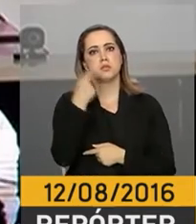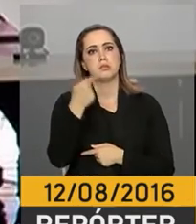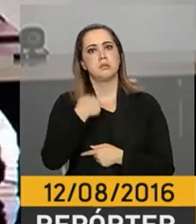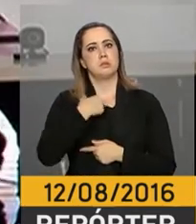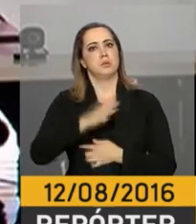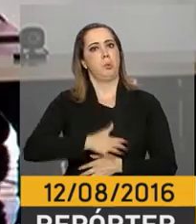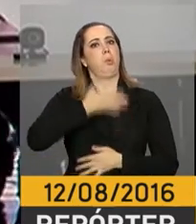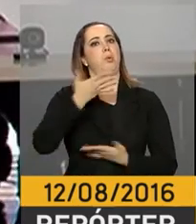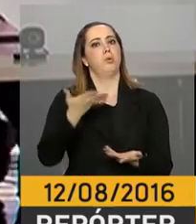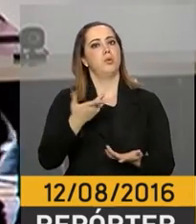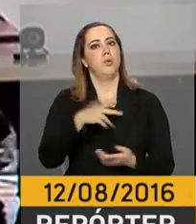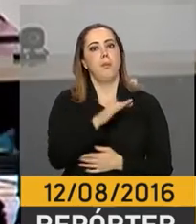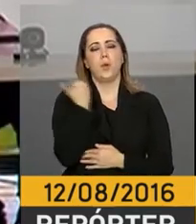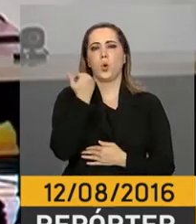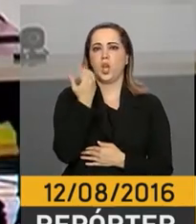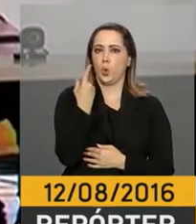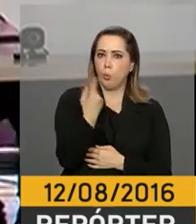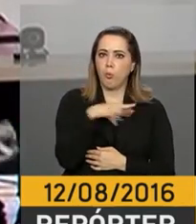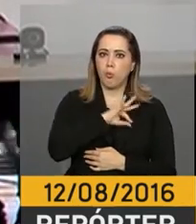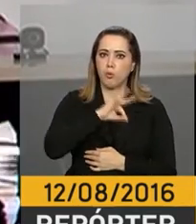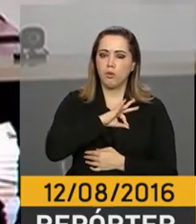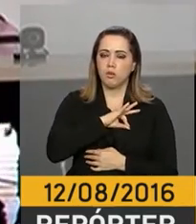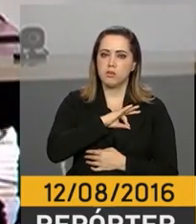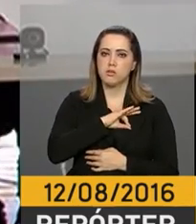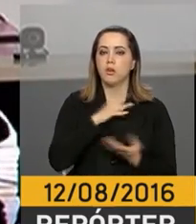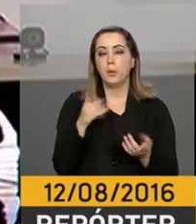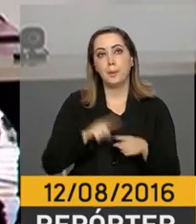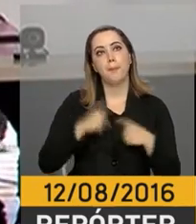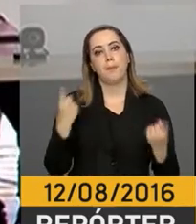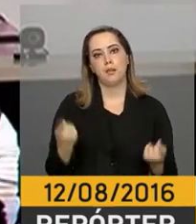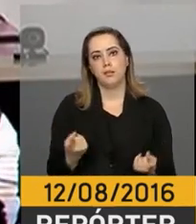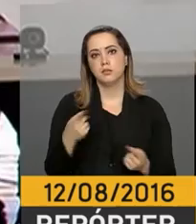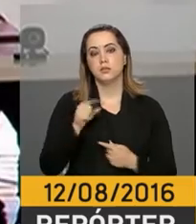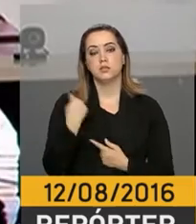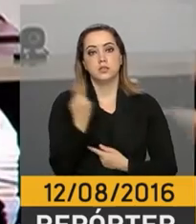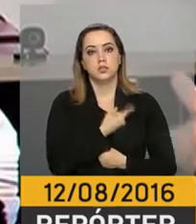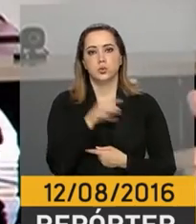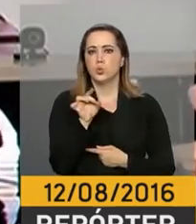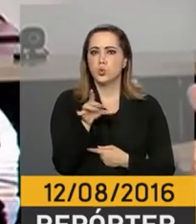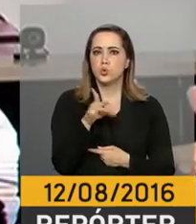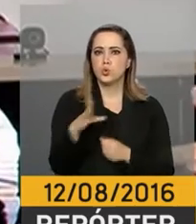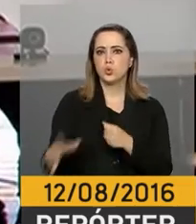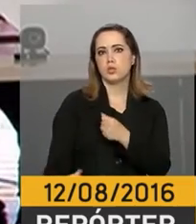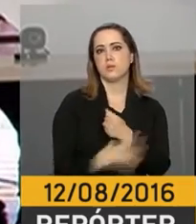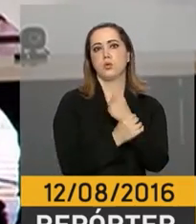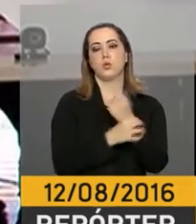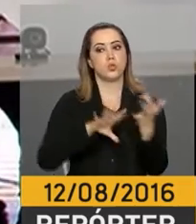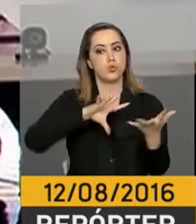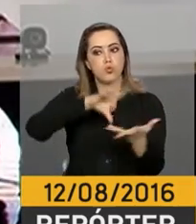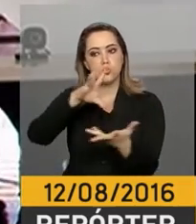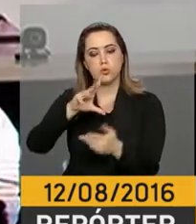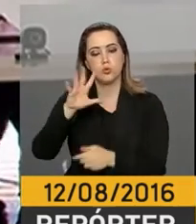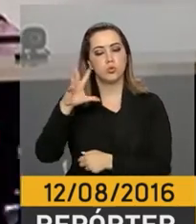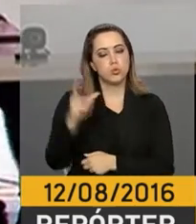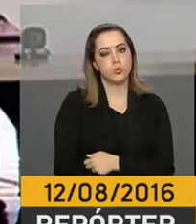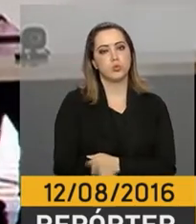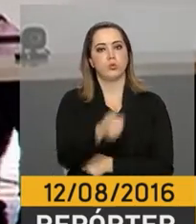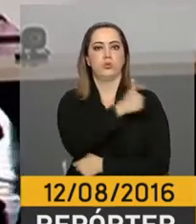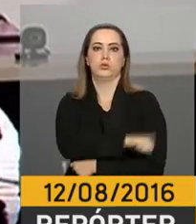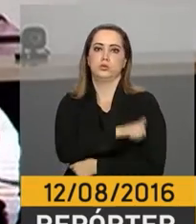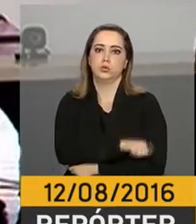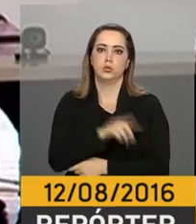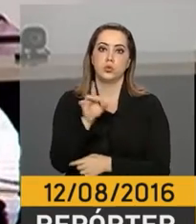todos, é um dos nossos. E esse assunto foi tratado, mas nós não tratamos da segurança do Rio de Janeiro. Algum